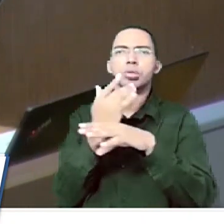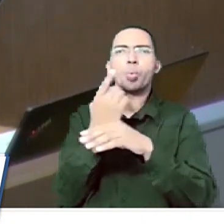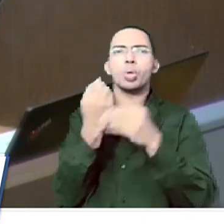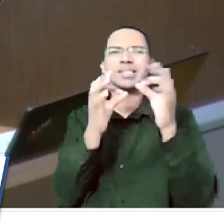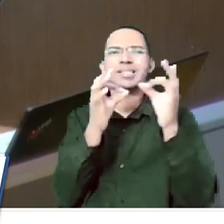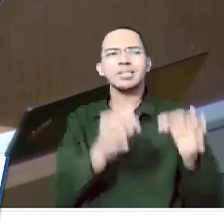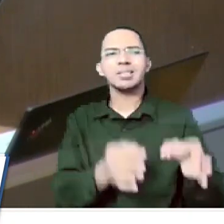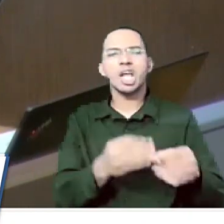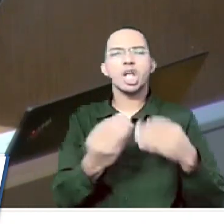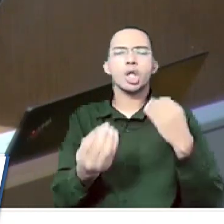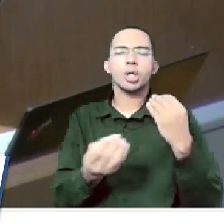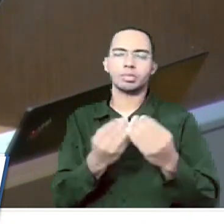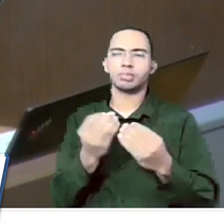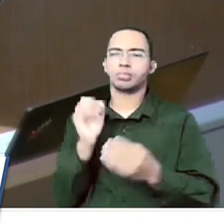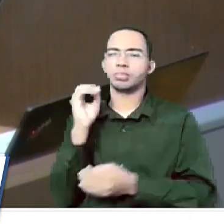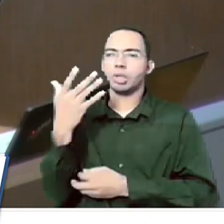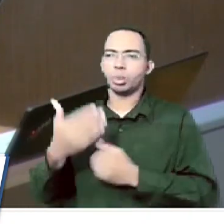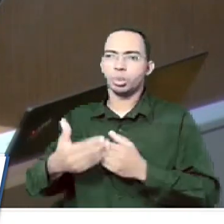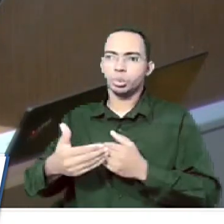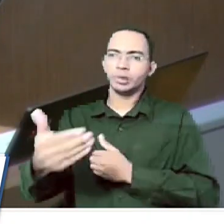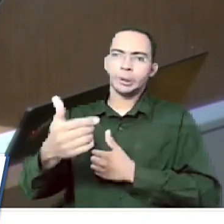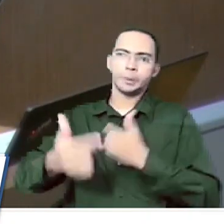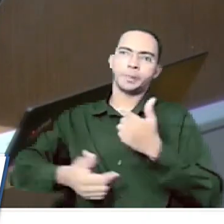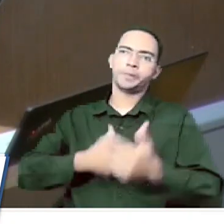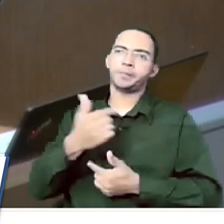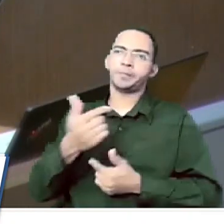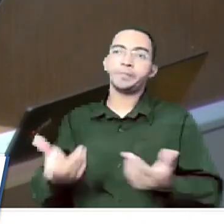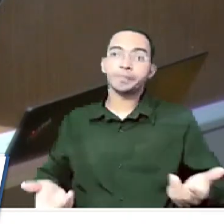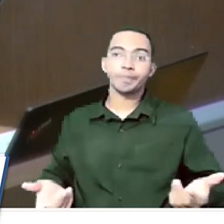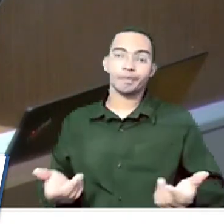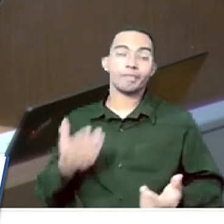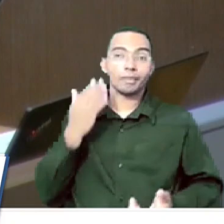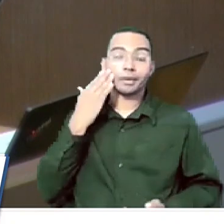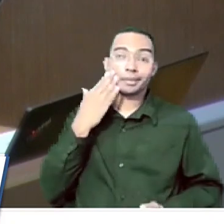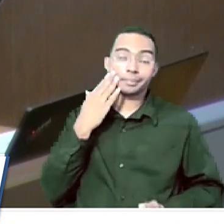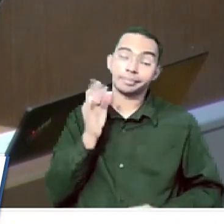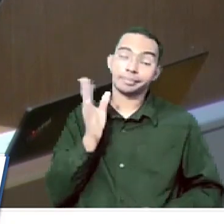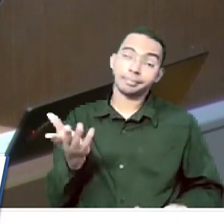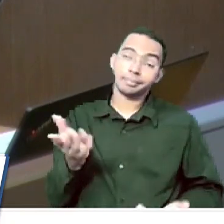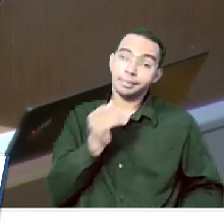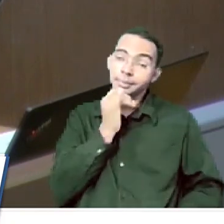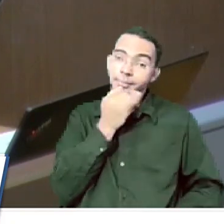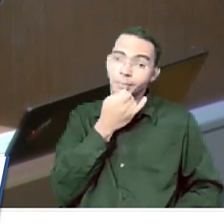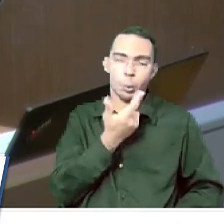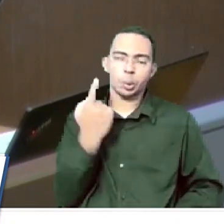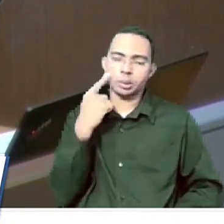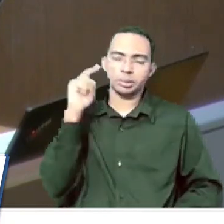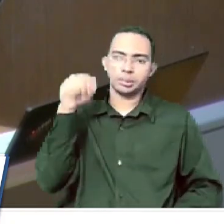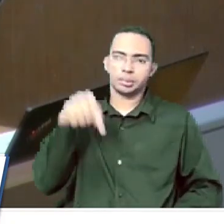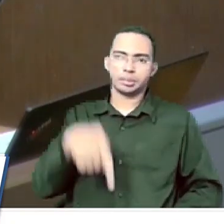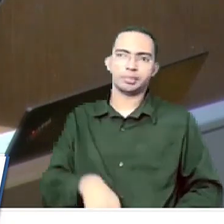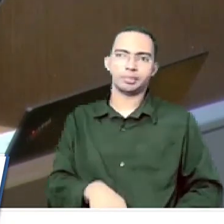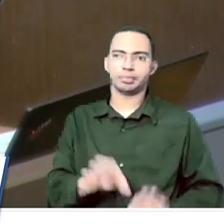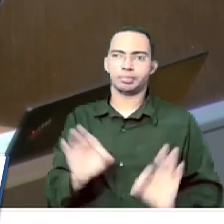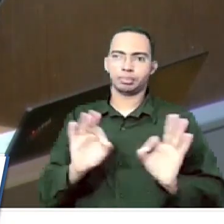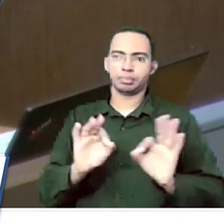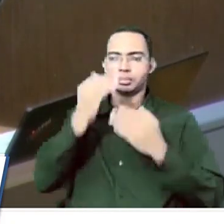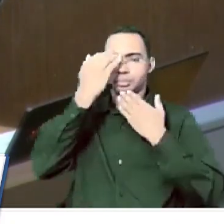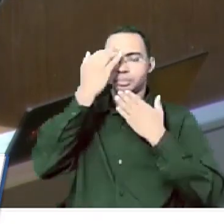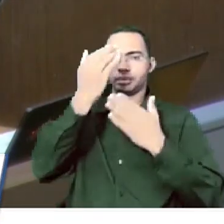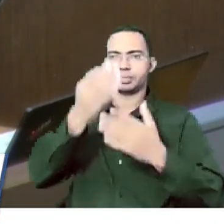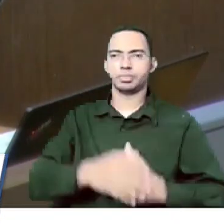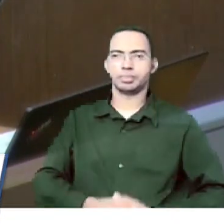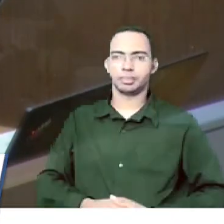funciona e começar um trabalho, né? Infelizmente, não é o que a gente tem visto. Obrigado, excelência. Continua com a